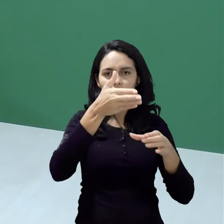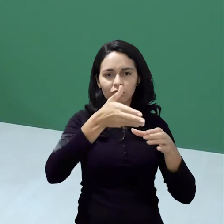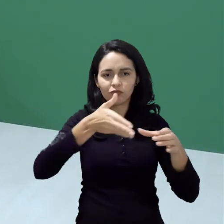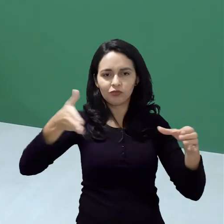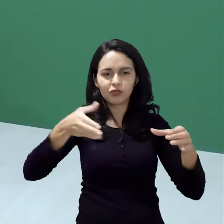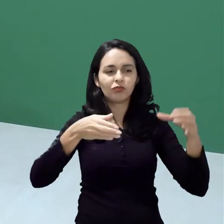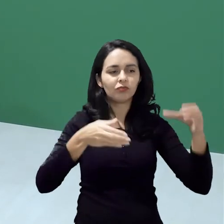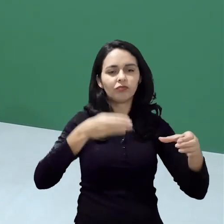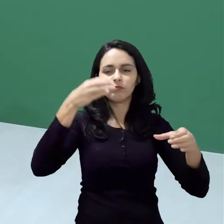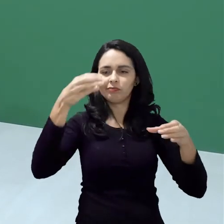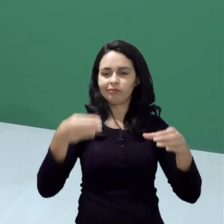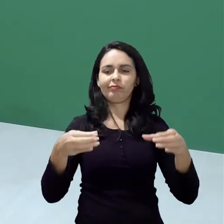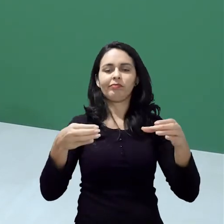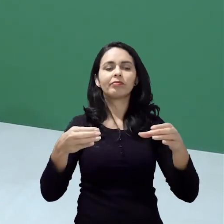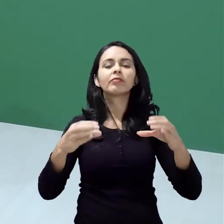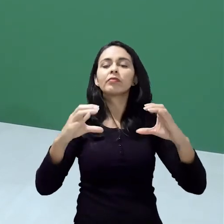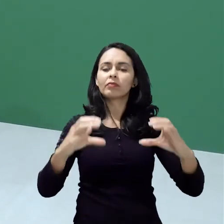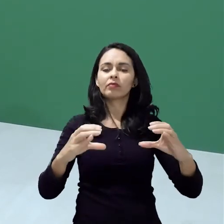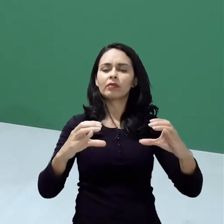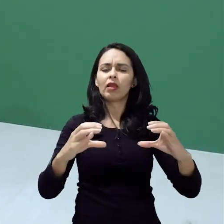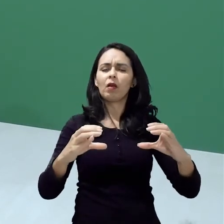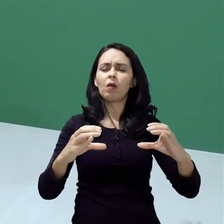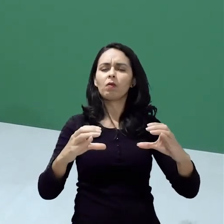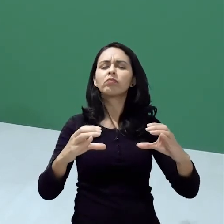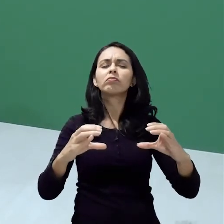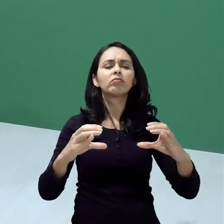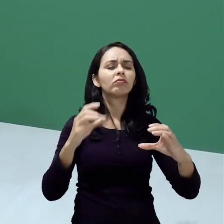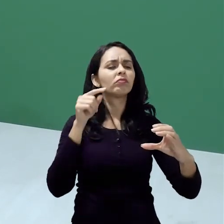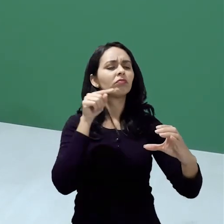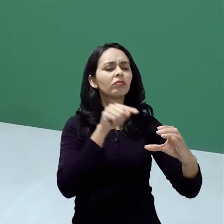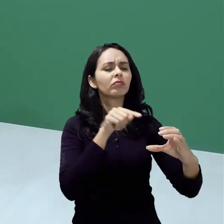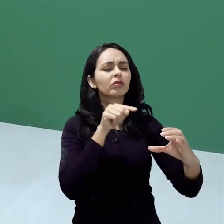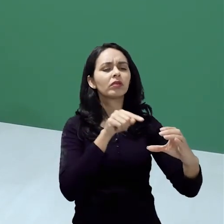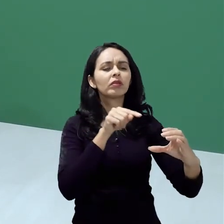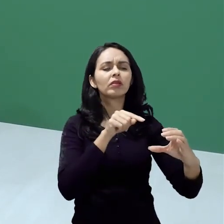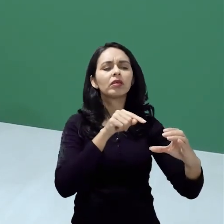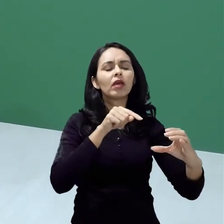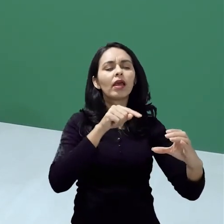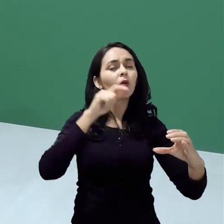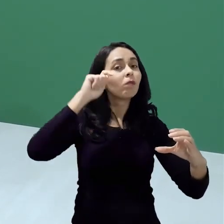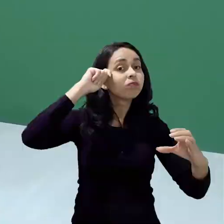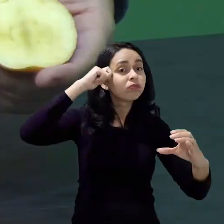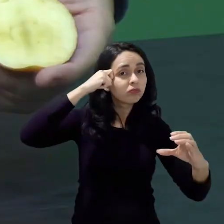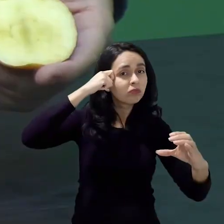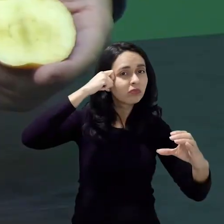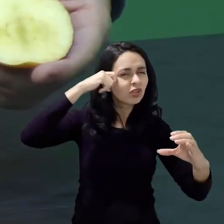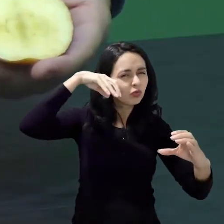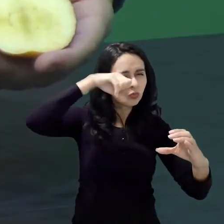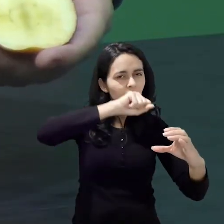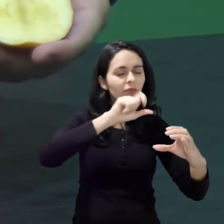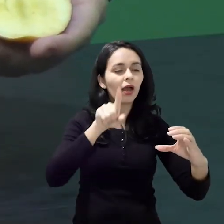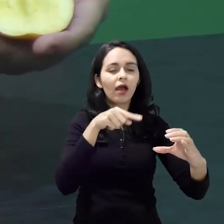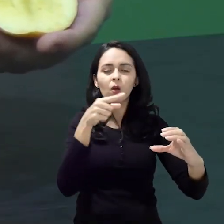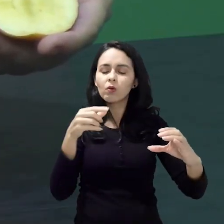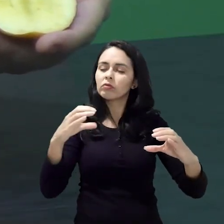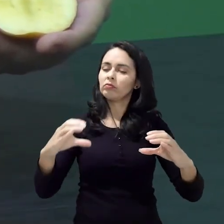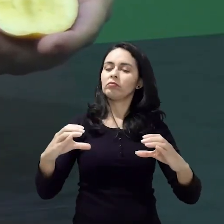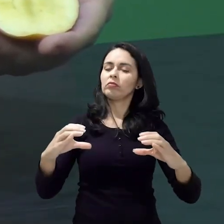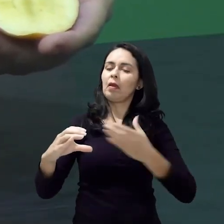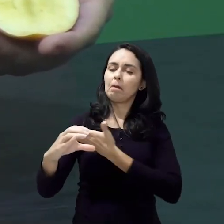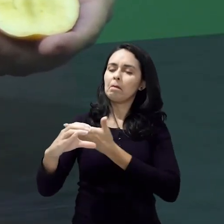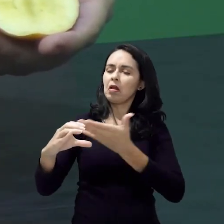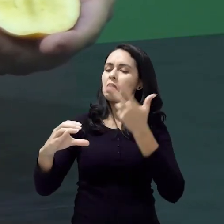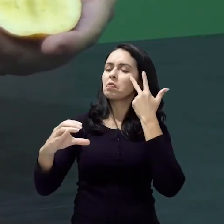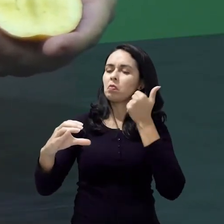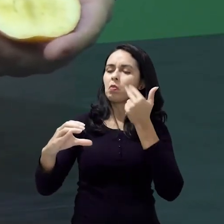tem duas dois pedaços de maçã aqui e vocês podem ver que uma está mais escura e